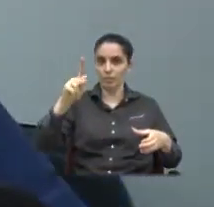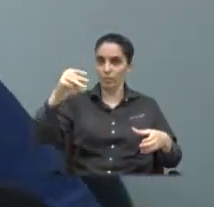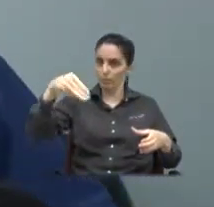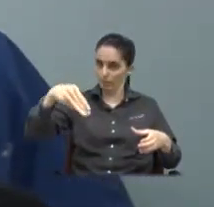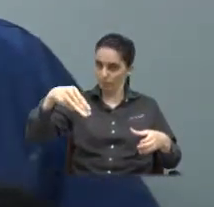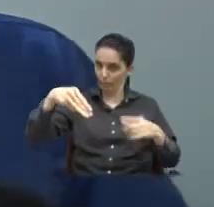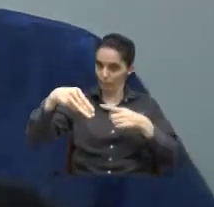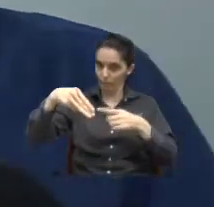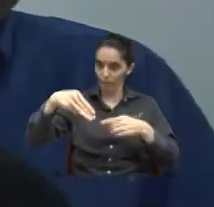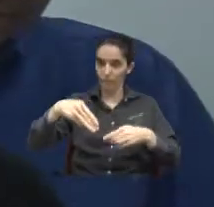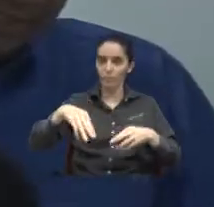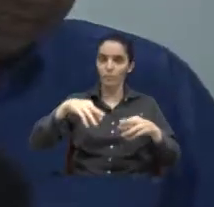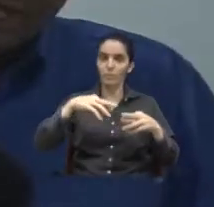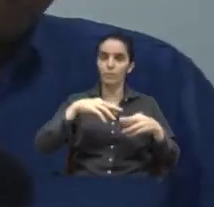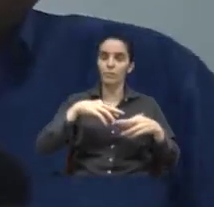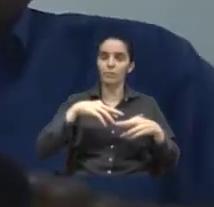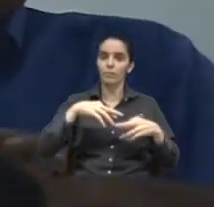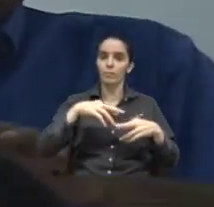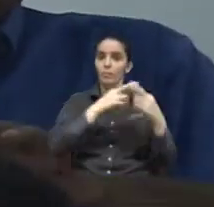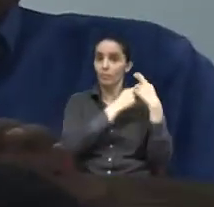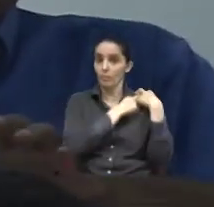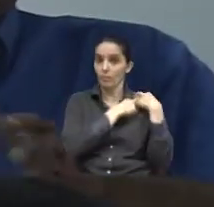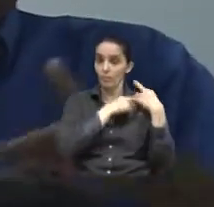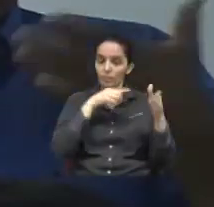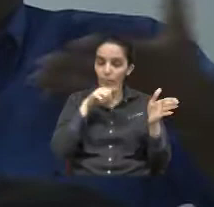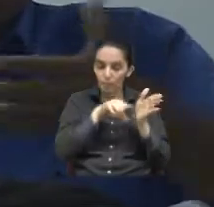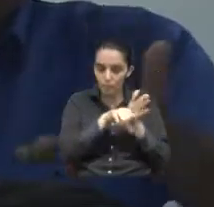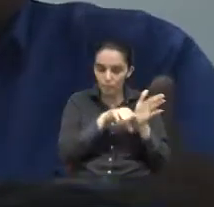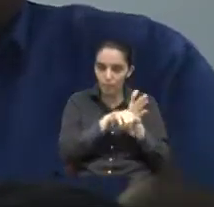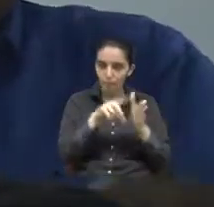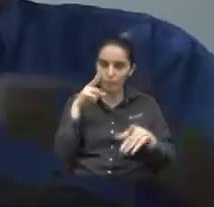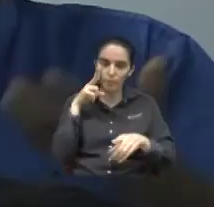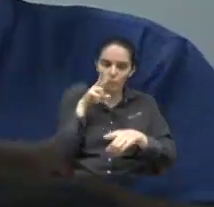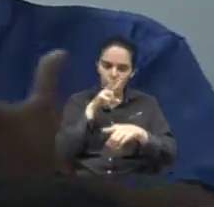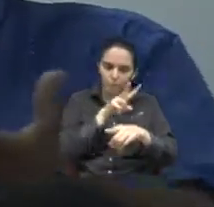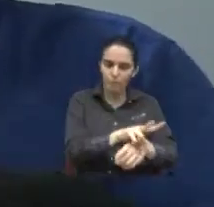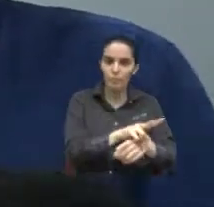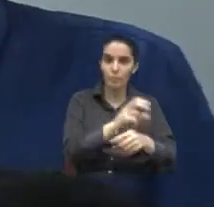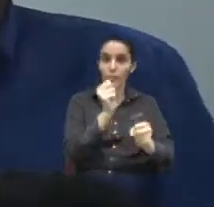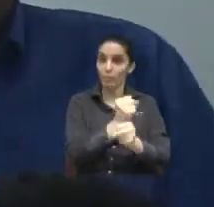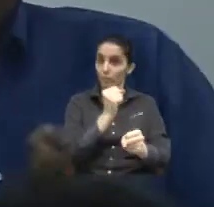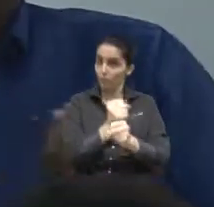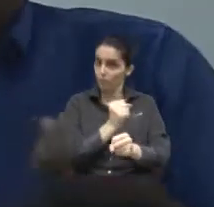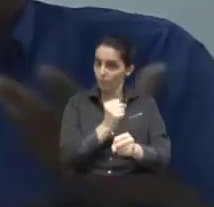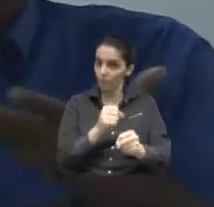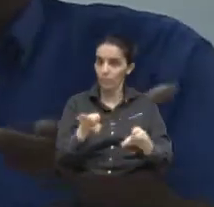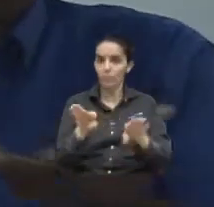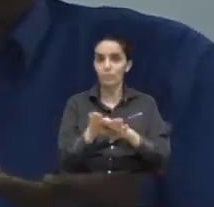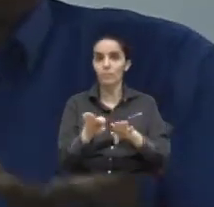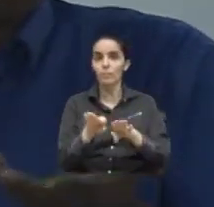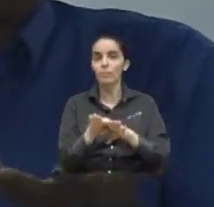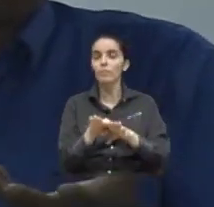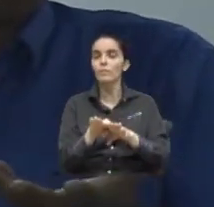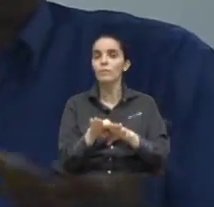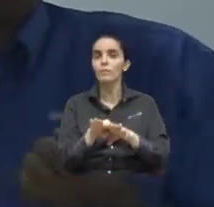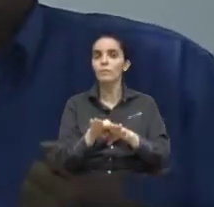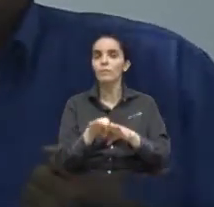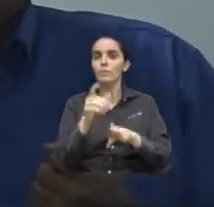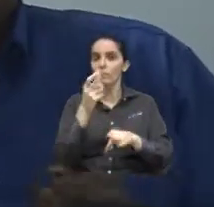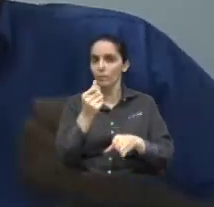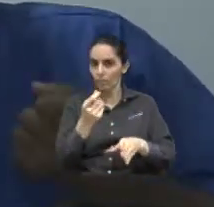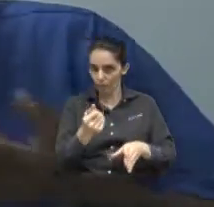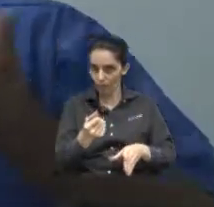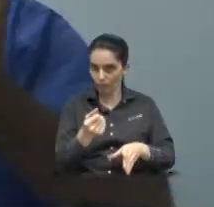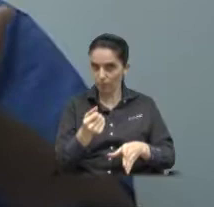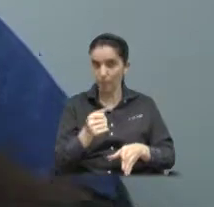a responsabilidade de fiscalizar a execução dessas obras e também da contrapartida financeira.